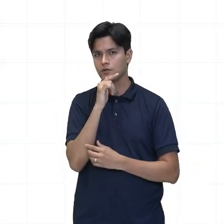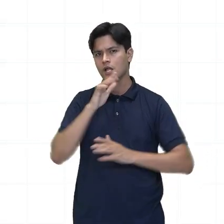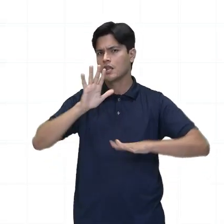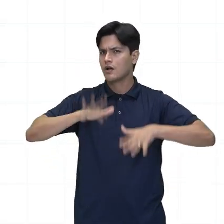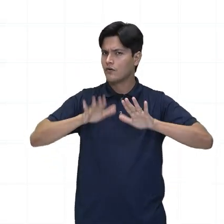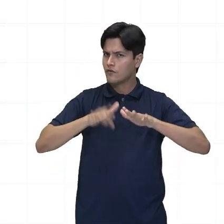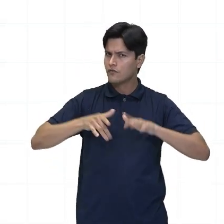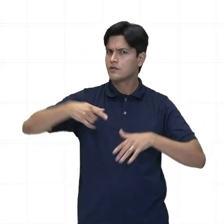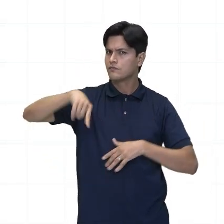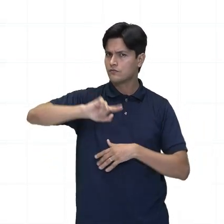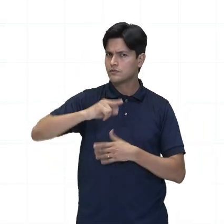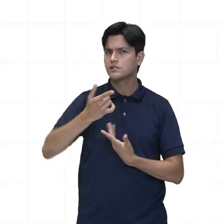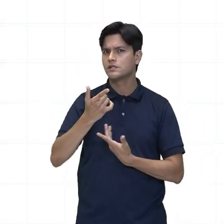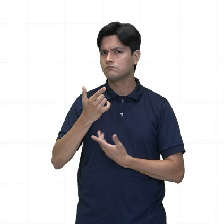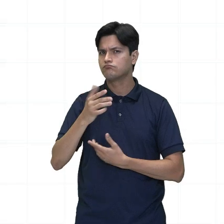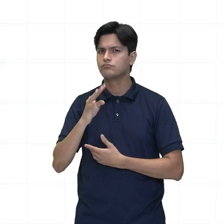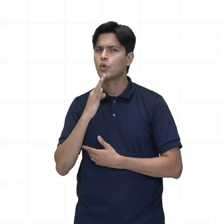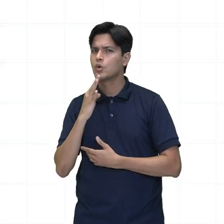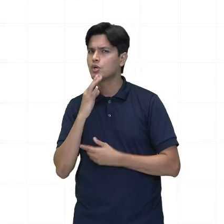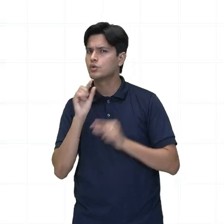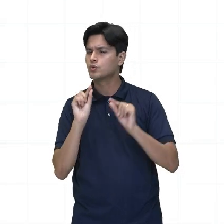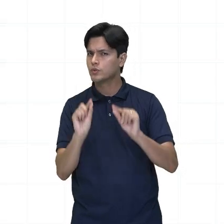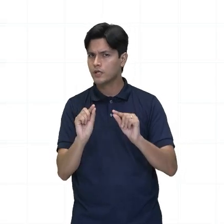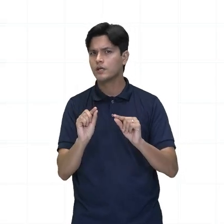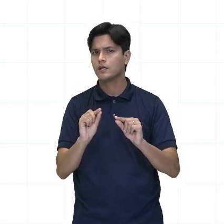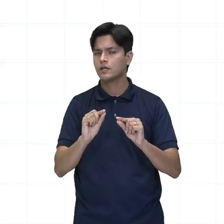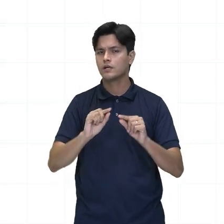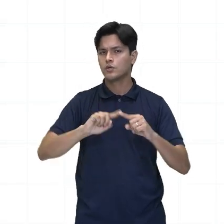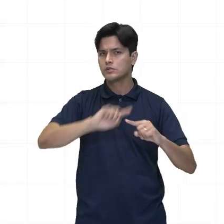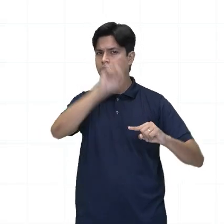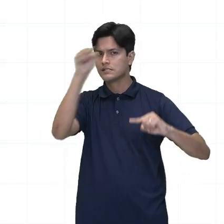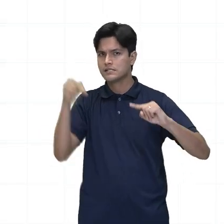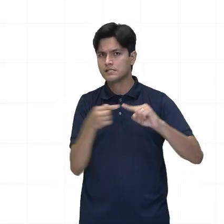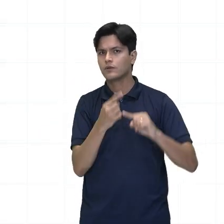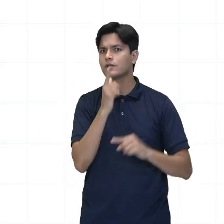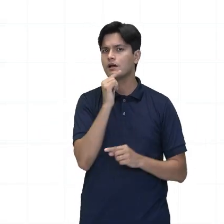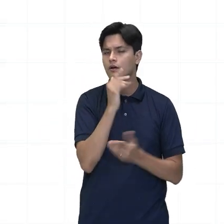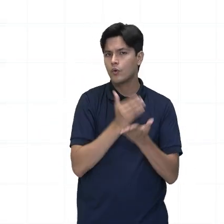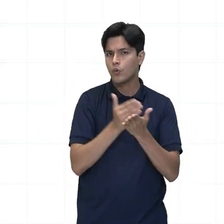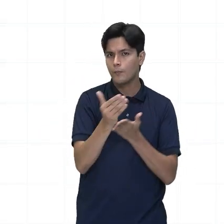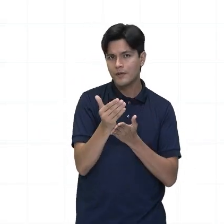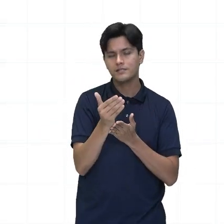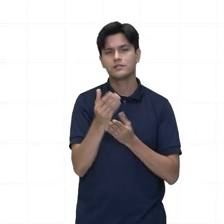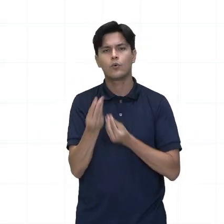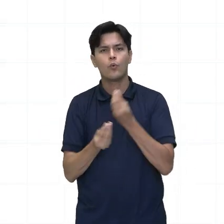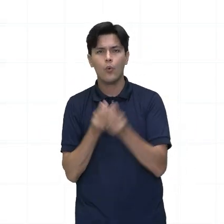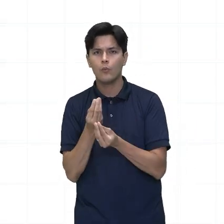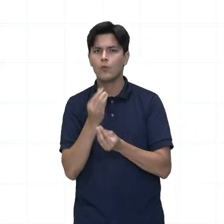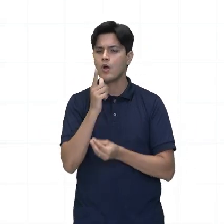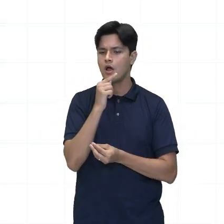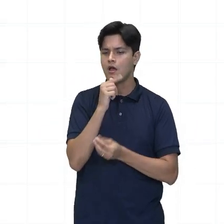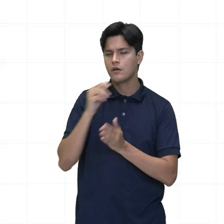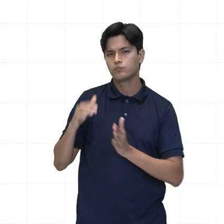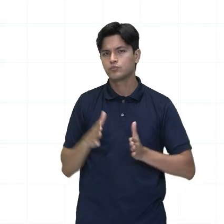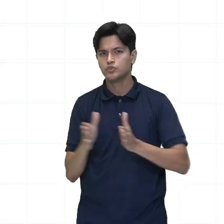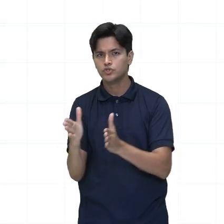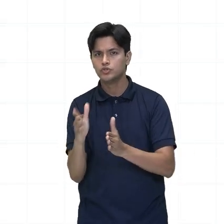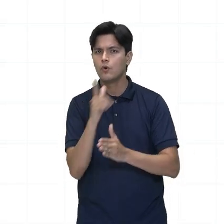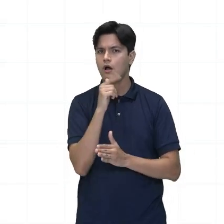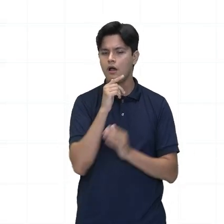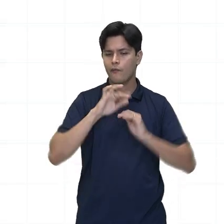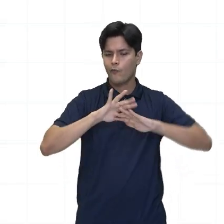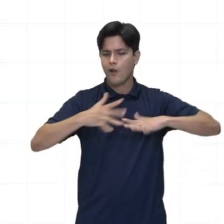ele começa, né, com a evaporação. Então, a evaporação dos rios, dos lagos, dos oceanos,